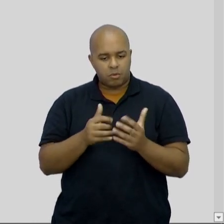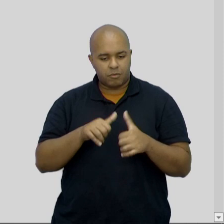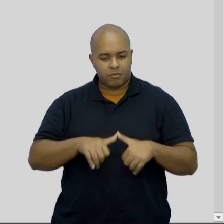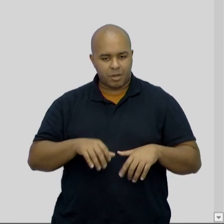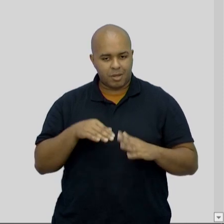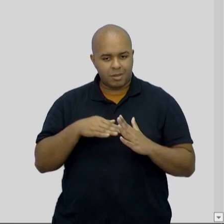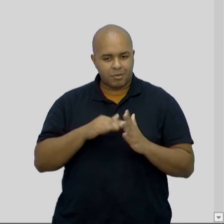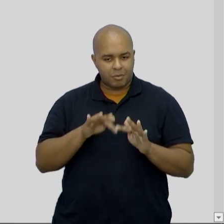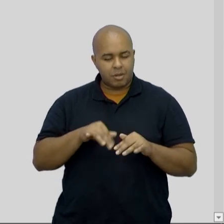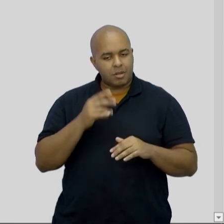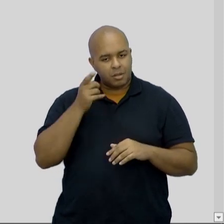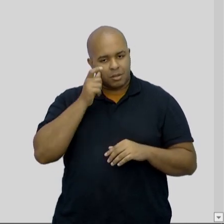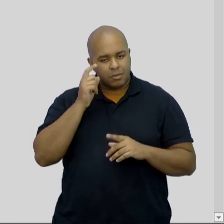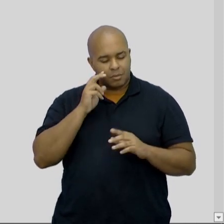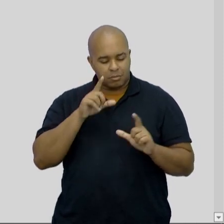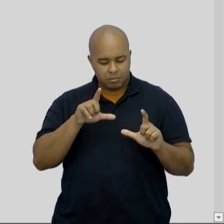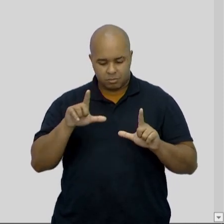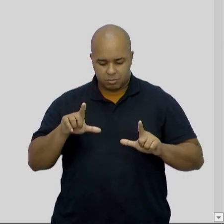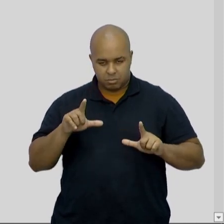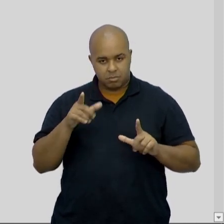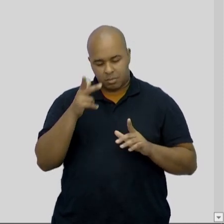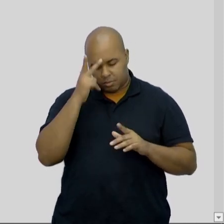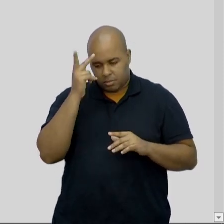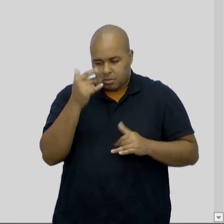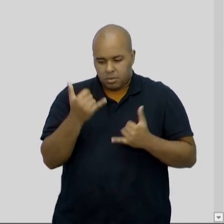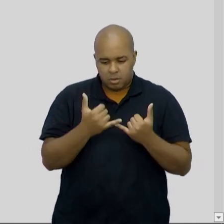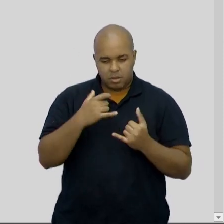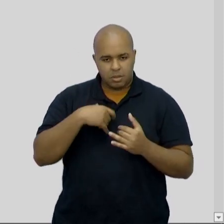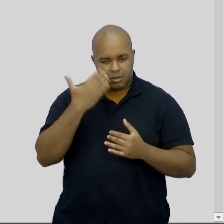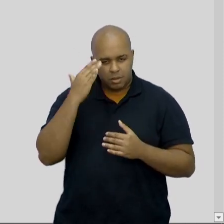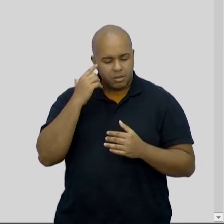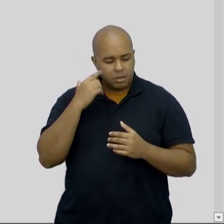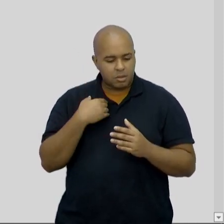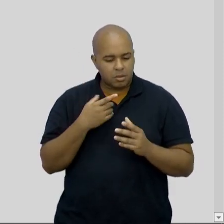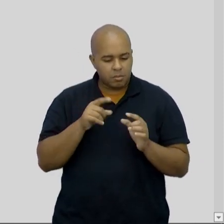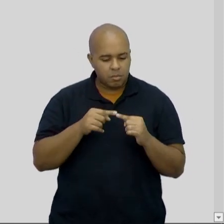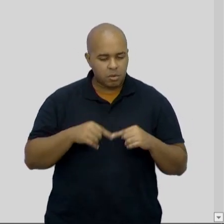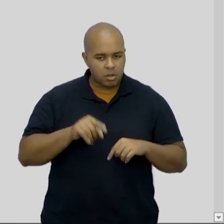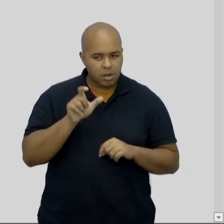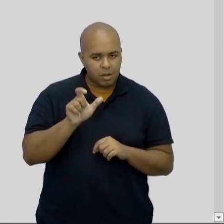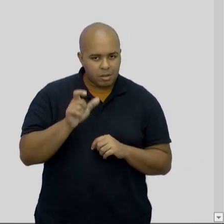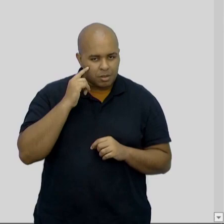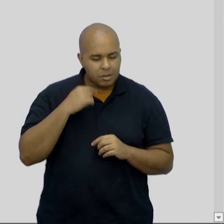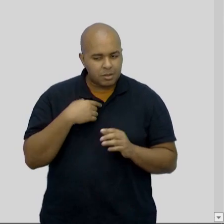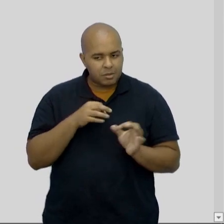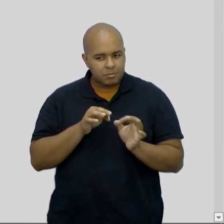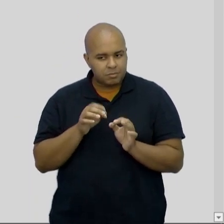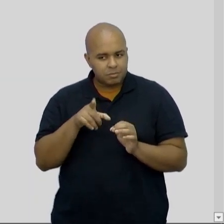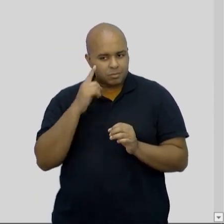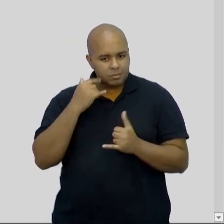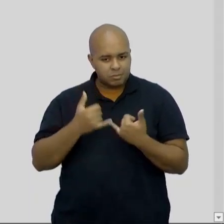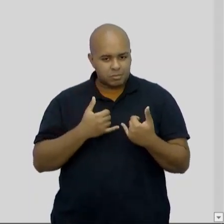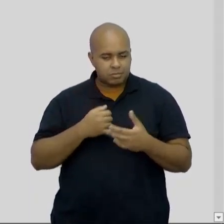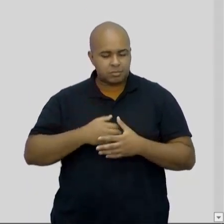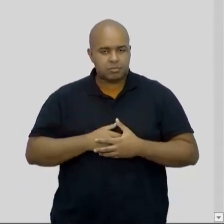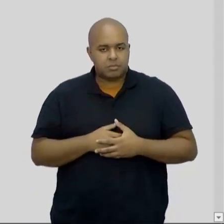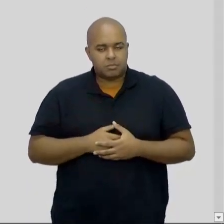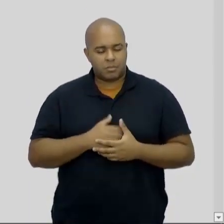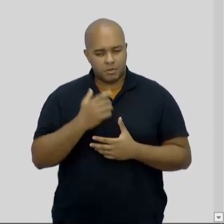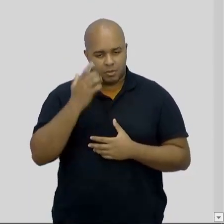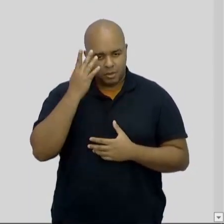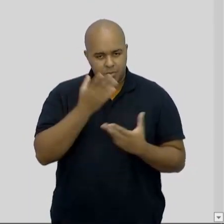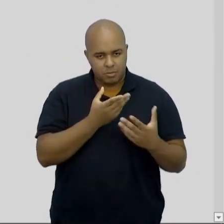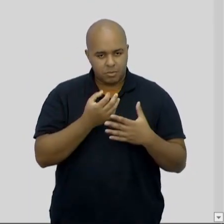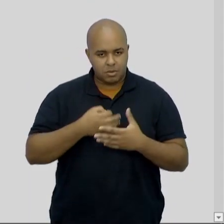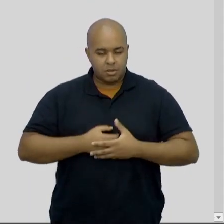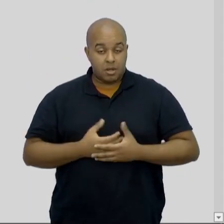dessas imagens para fazer com que o jogador tenha maior entendimento e compreensão daquilo que ele está jogando. Isso facilita